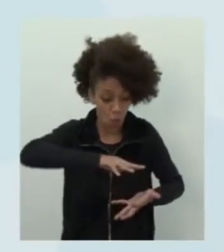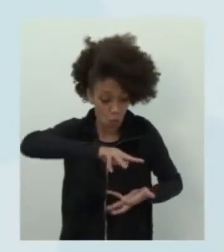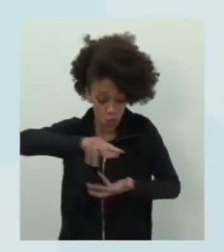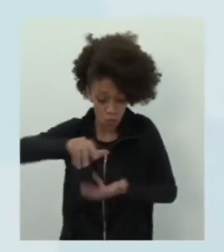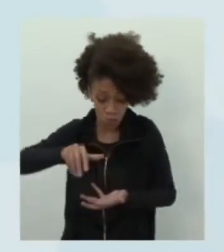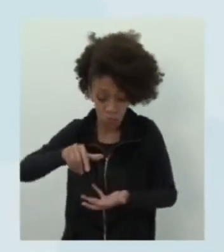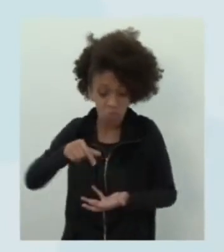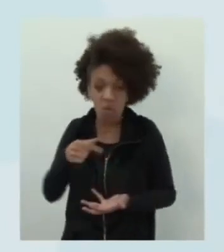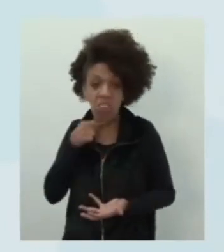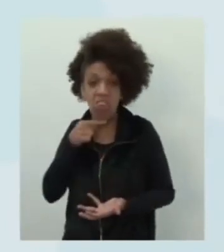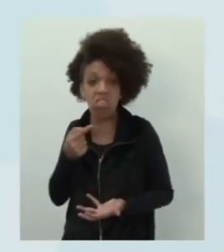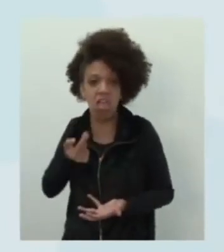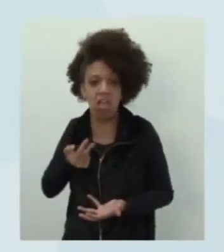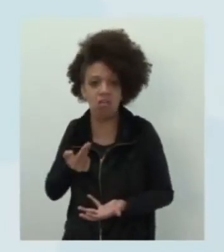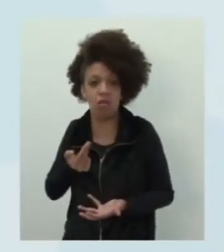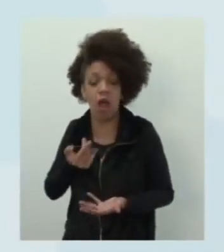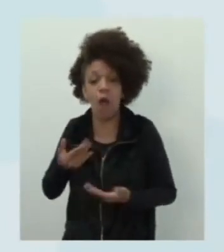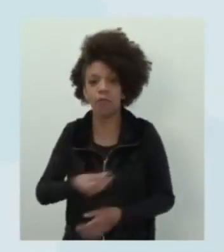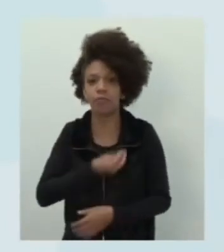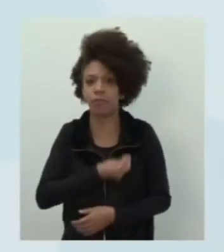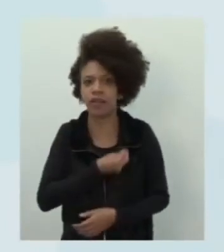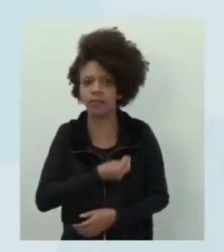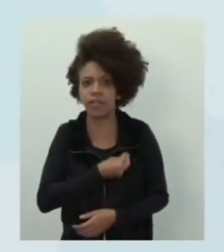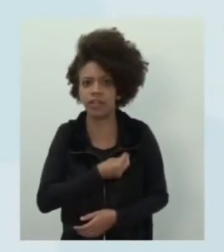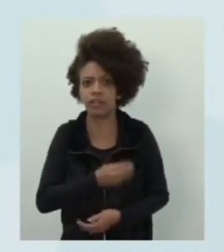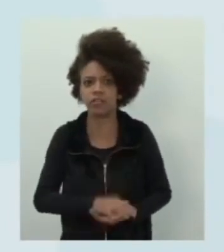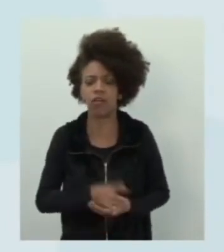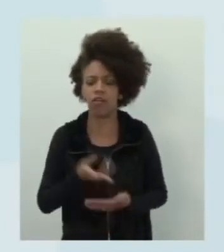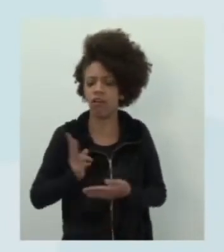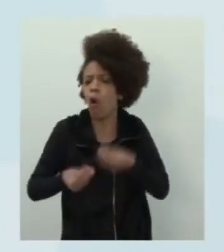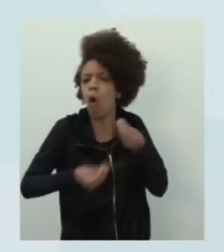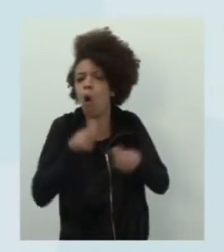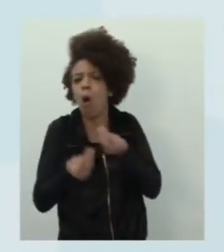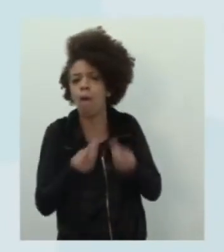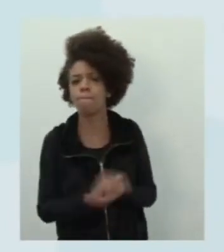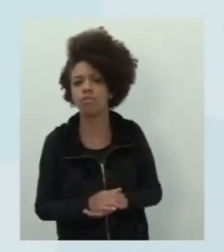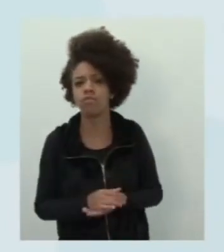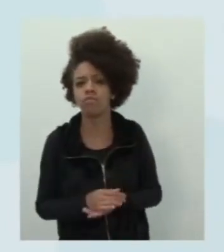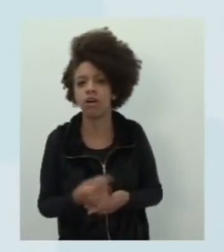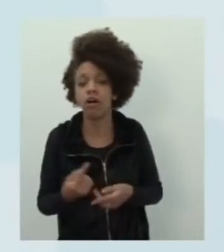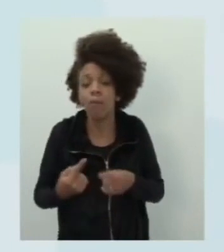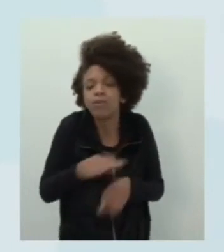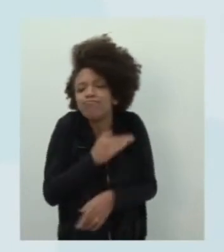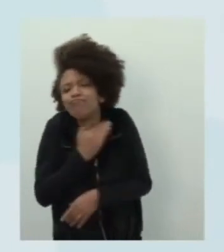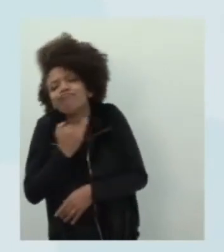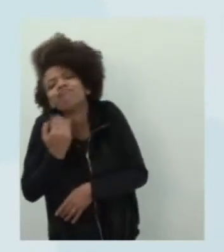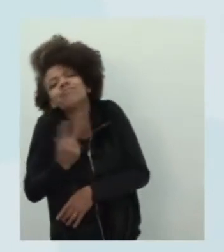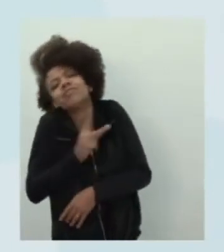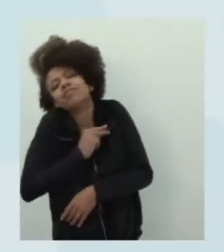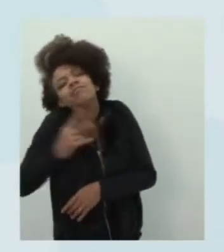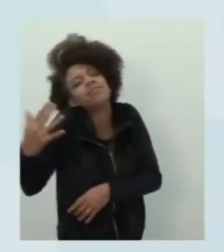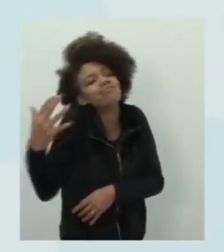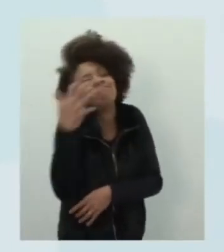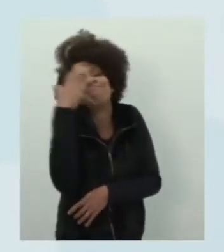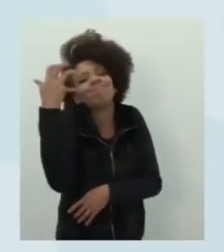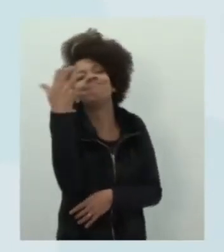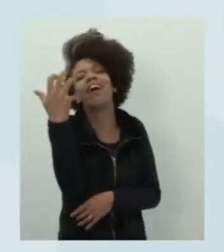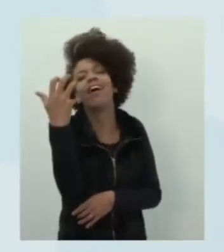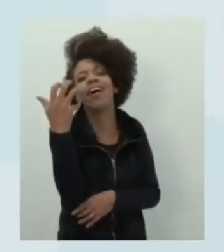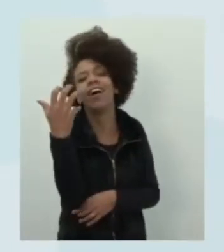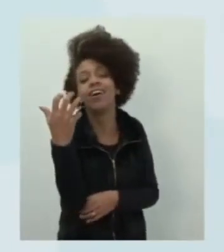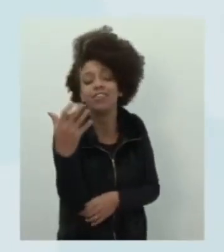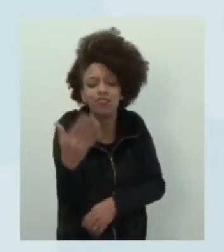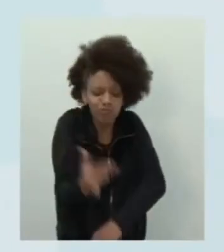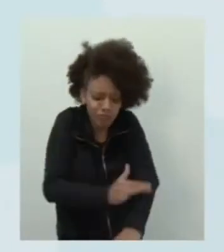assemelha a mim. Enquanto a vida continuar, como vai? Porque morro por vós, e ai, minha senhora, alva e de